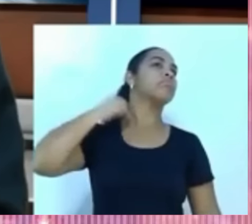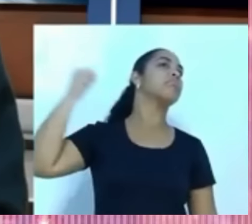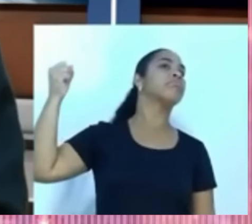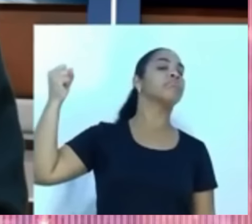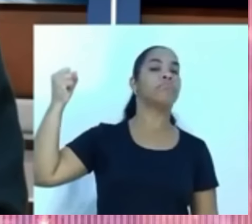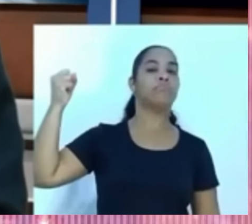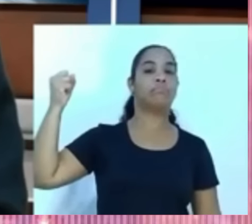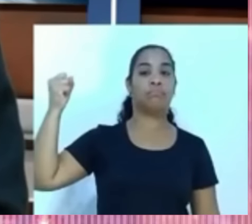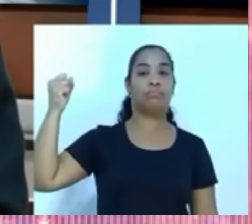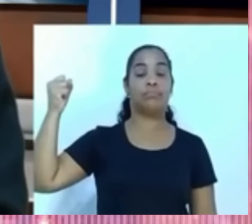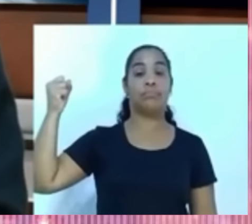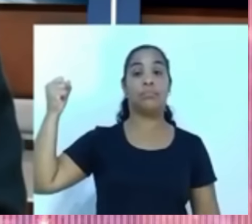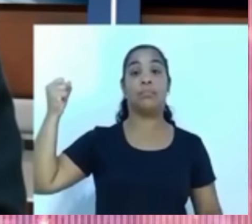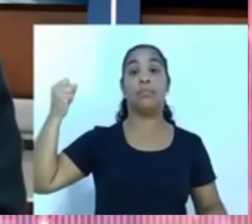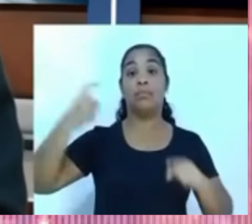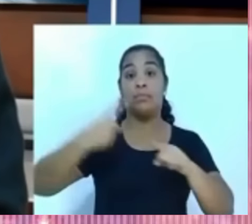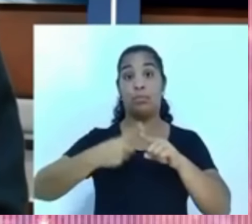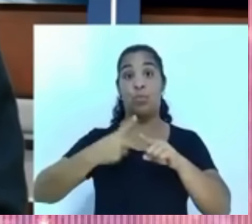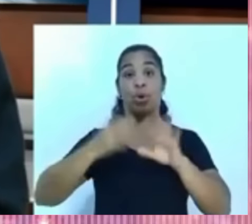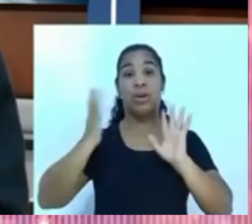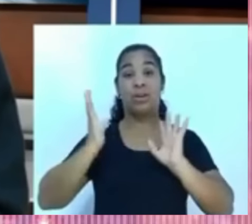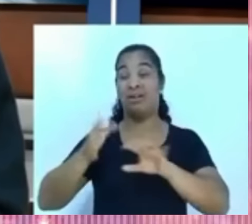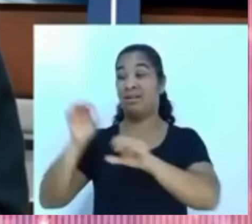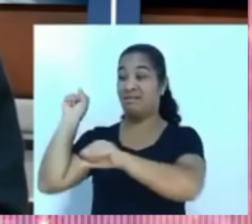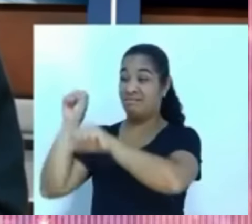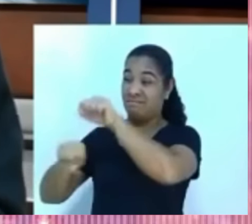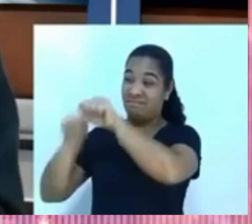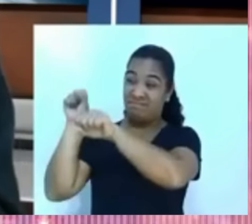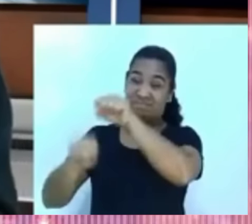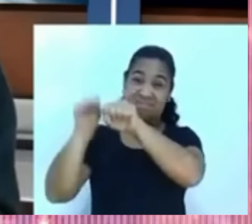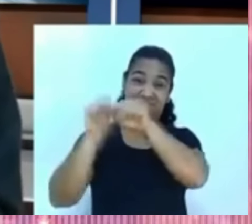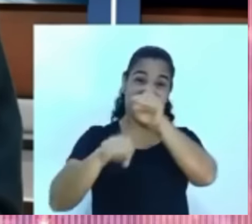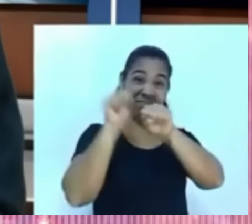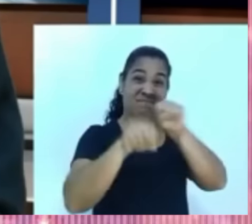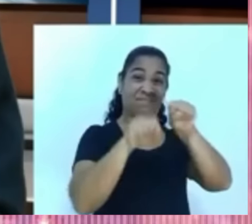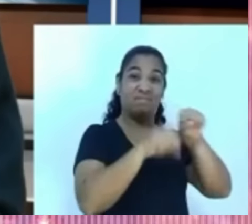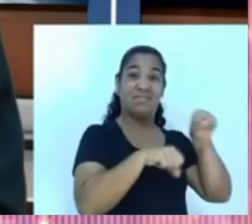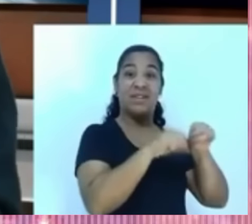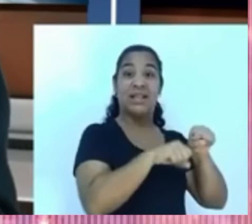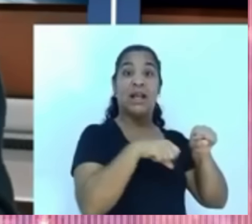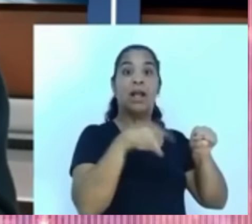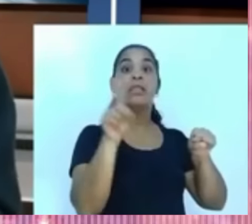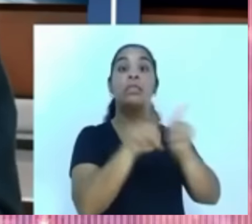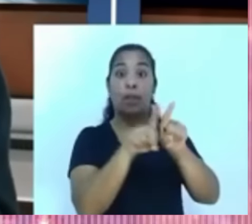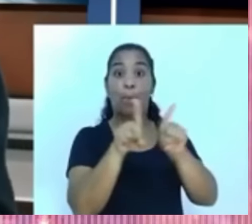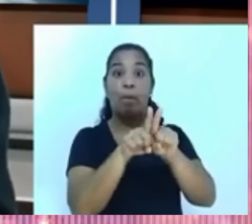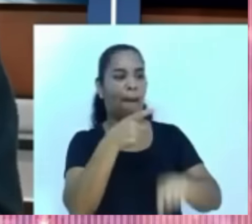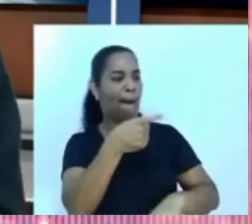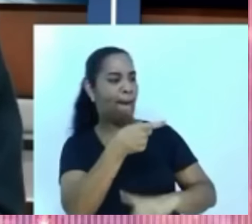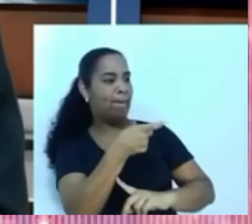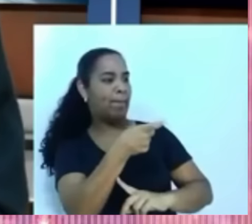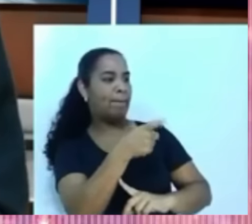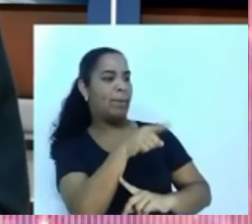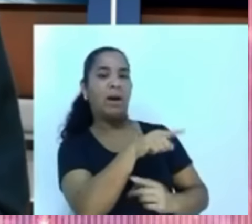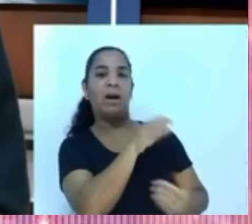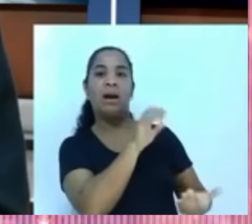depois de haver assassinado a própria esposa companheira que estava no